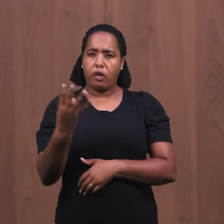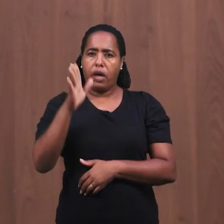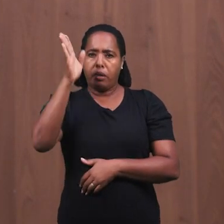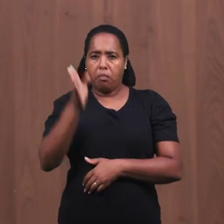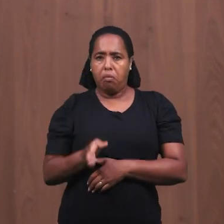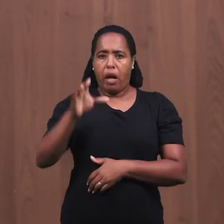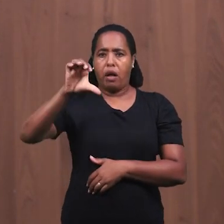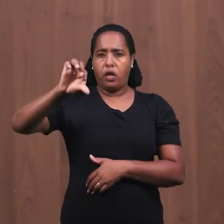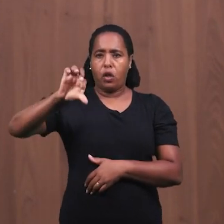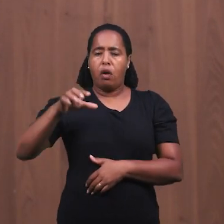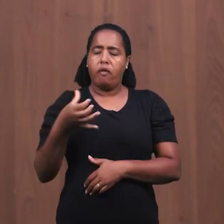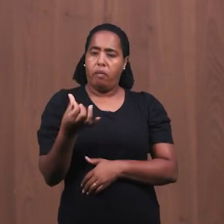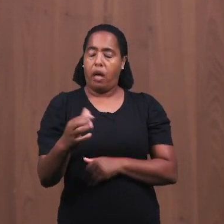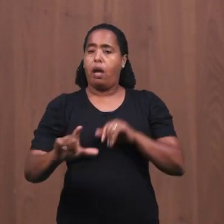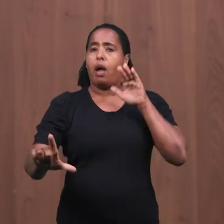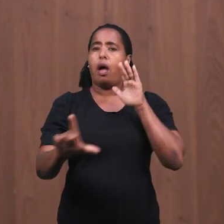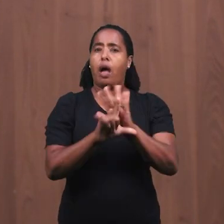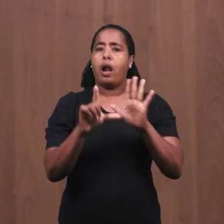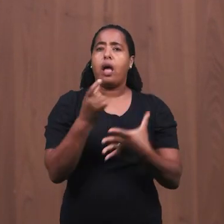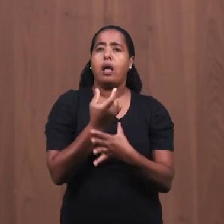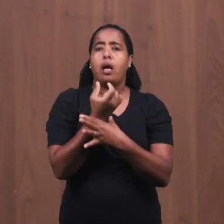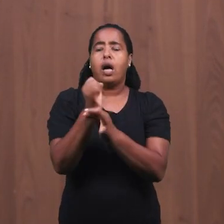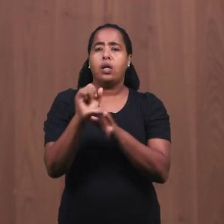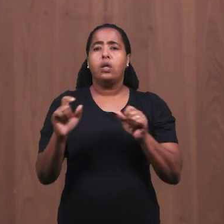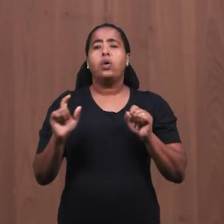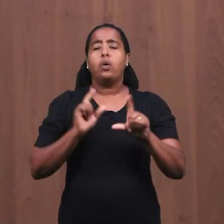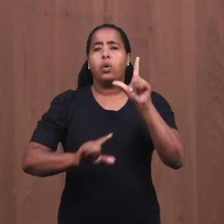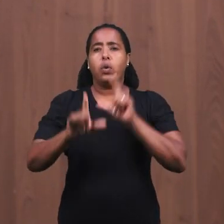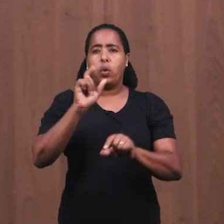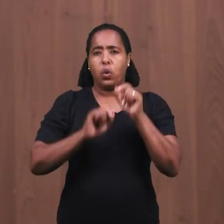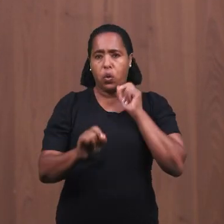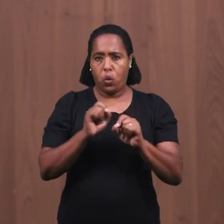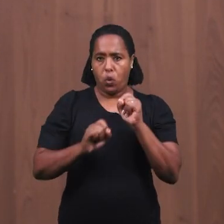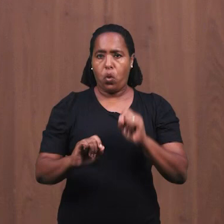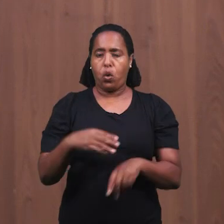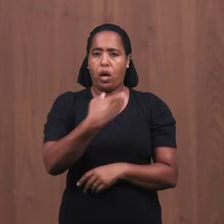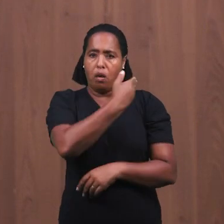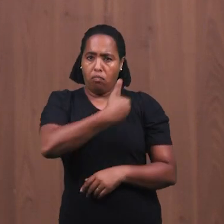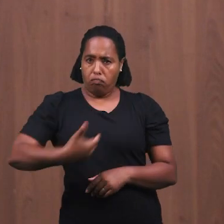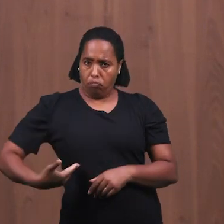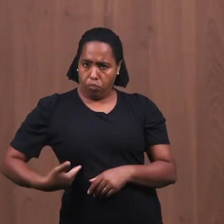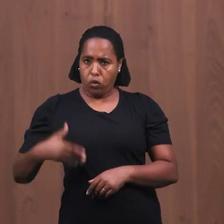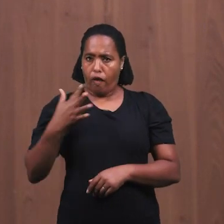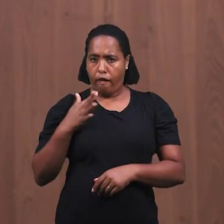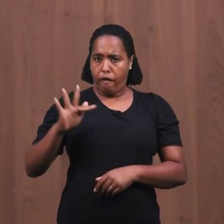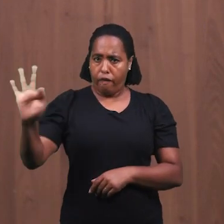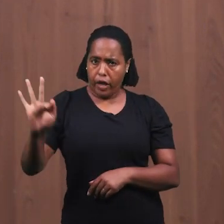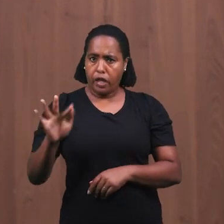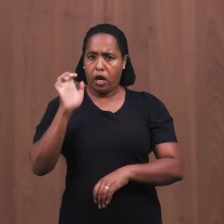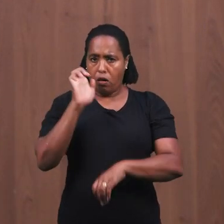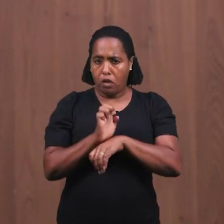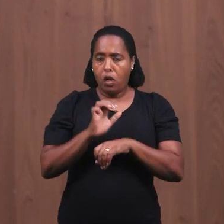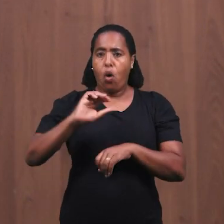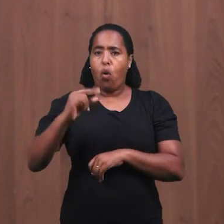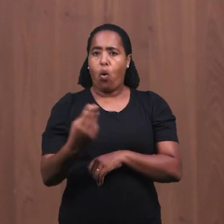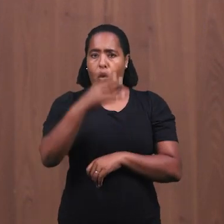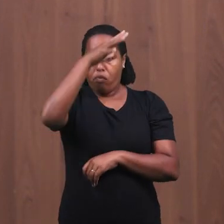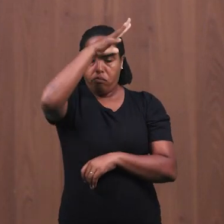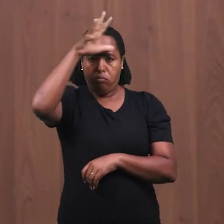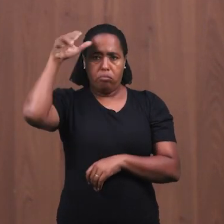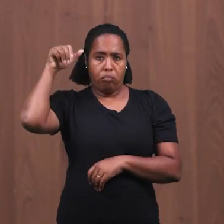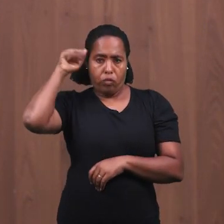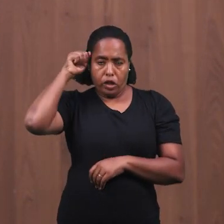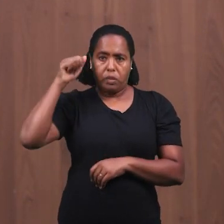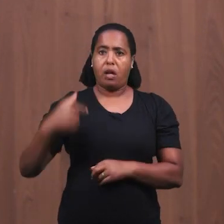9394/96. Essa lei assegura que o Estado, enquanto poder público, seja federal, estadual ou